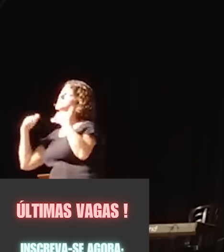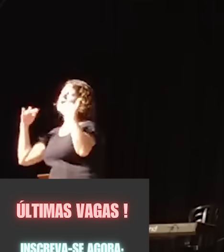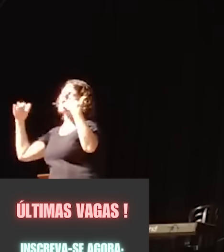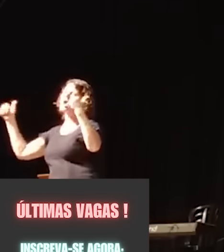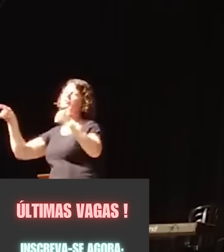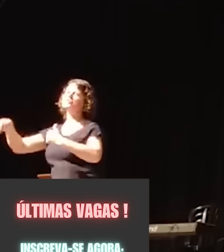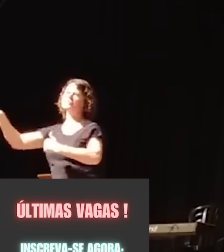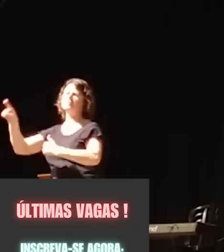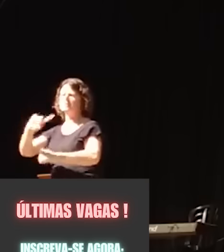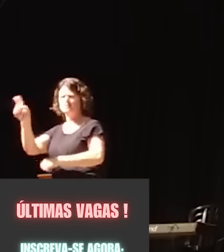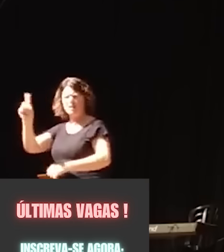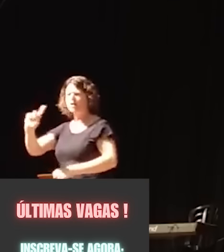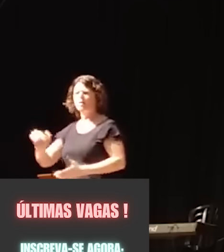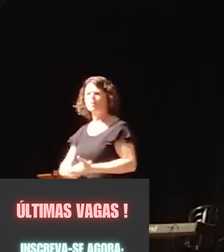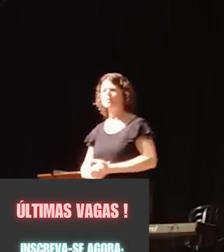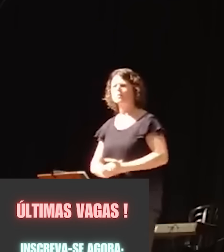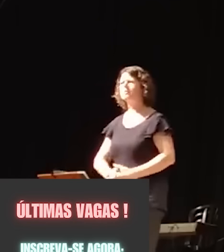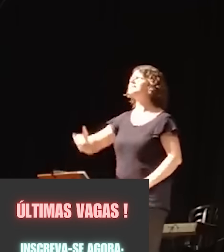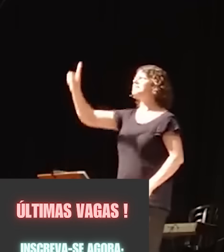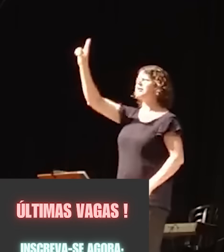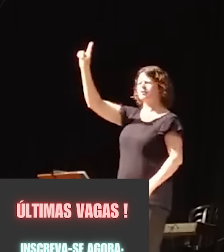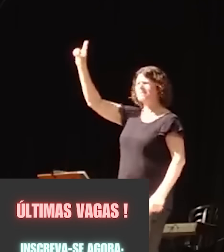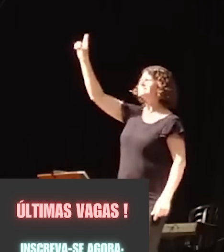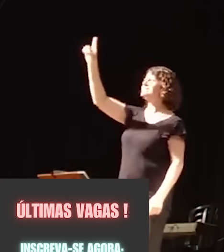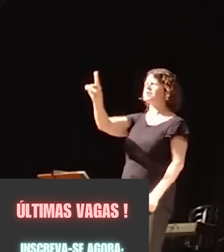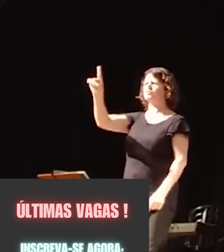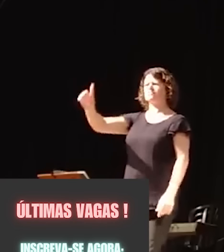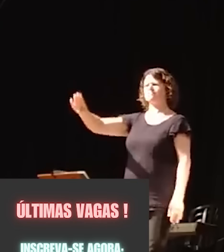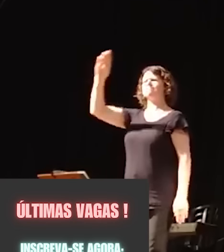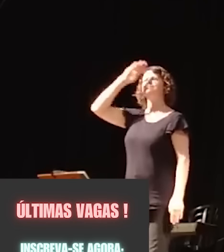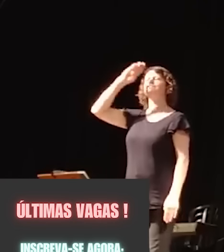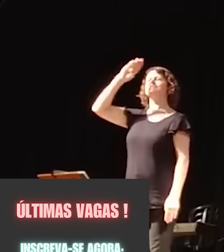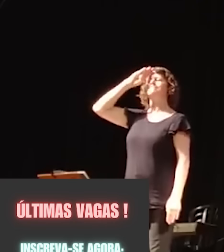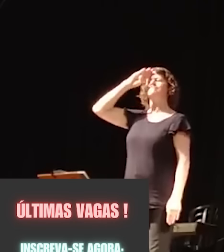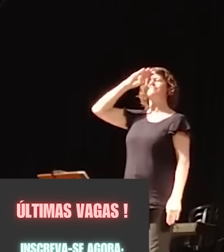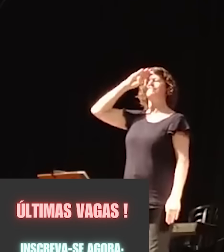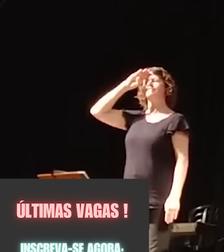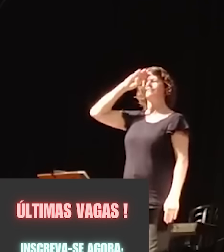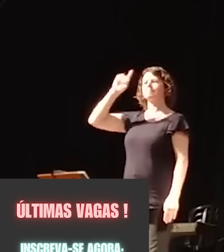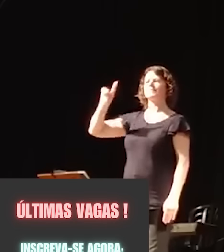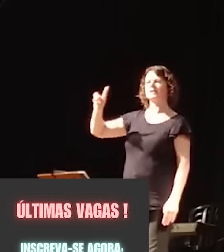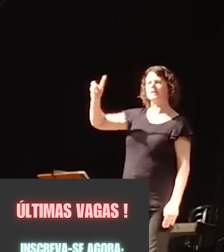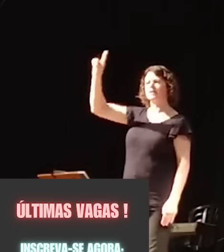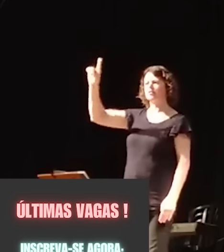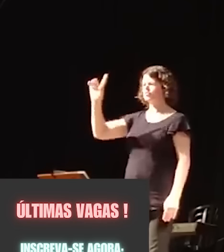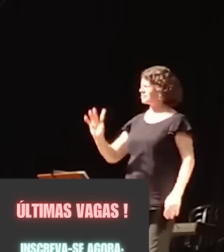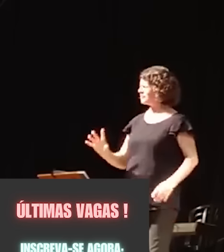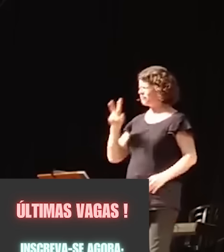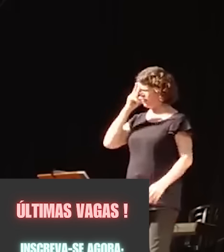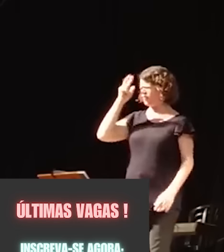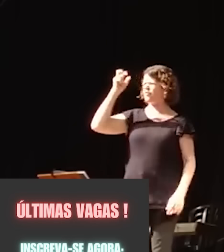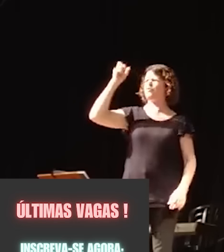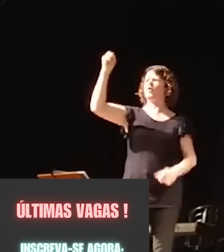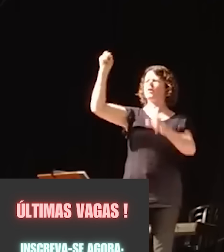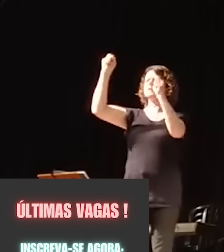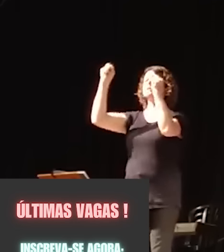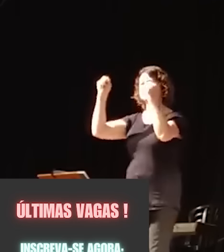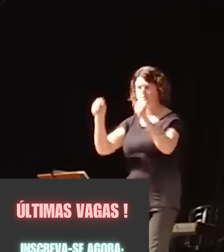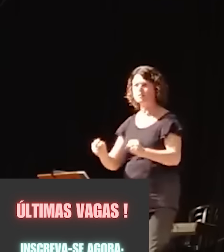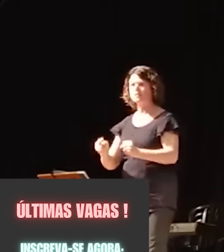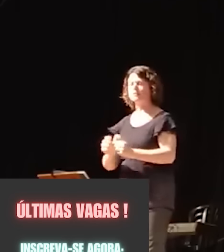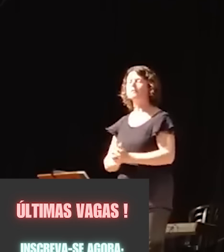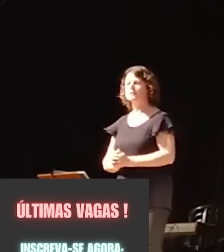é o Jeová sabaot Davi ele conhece esse Deus quando ele vai enfrentar o gigante Elias eu